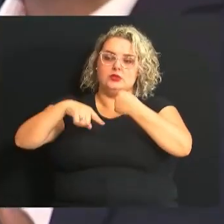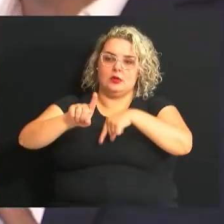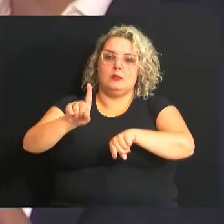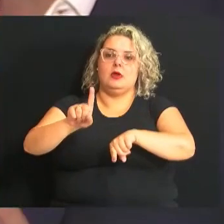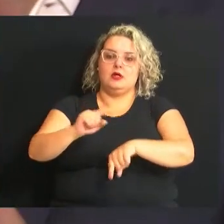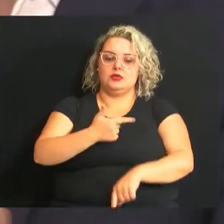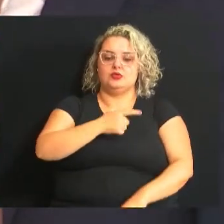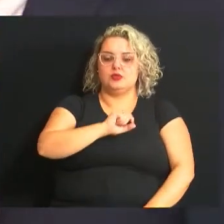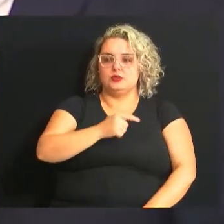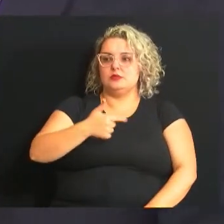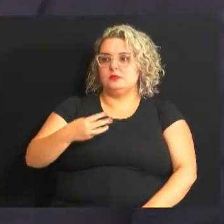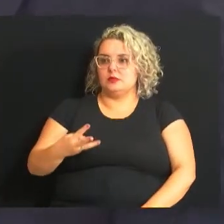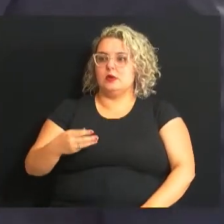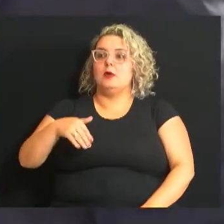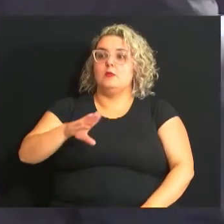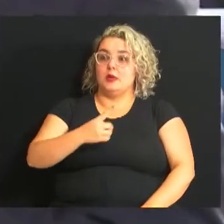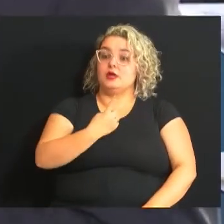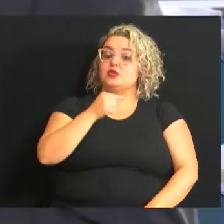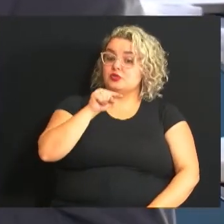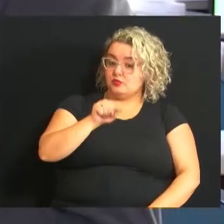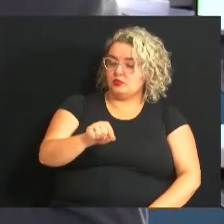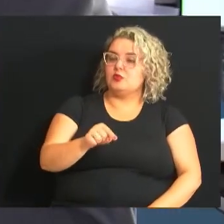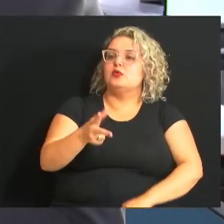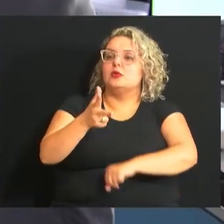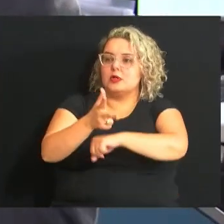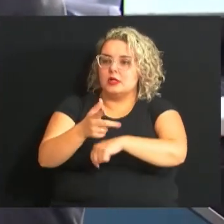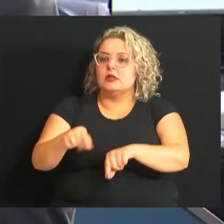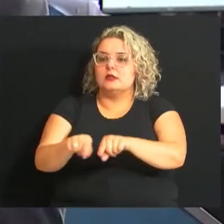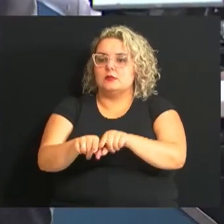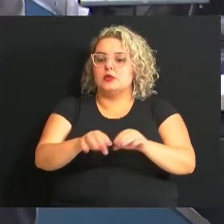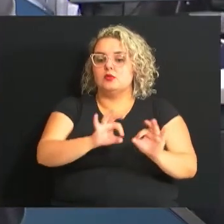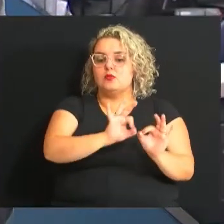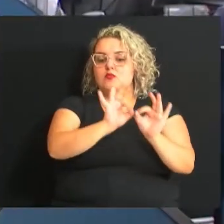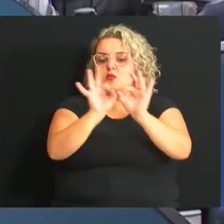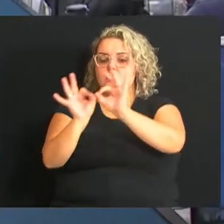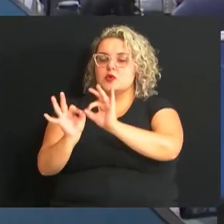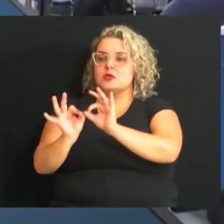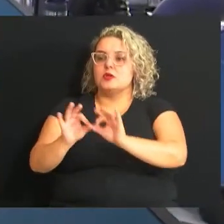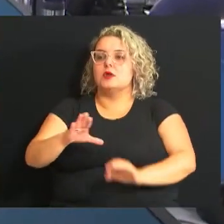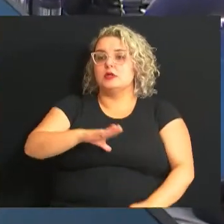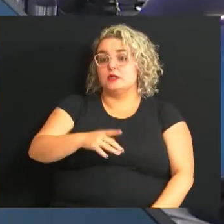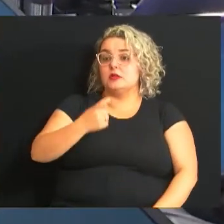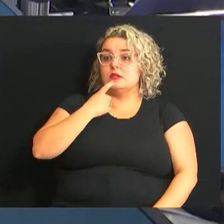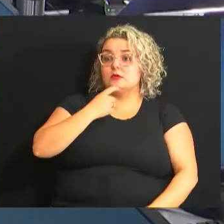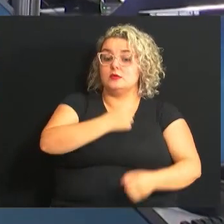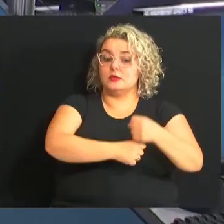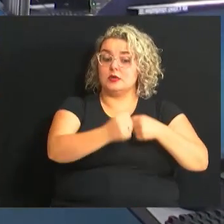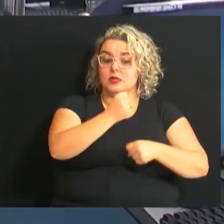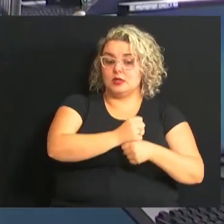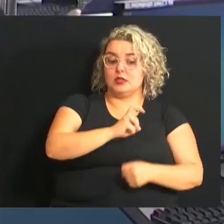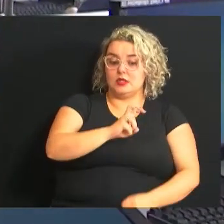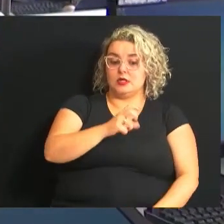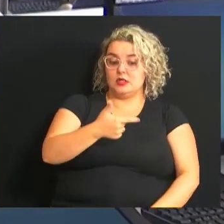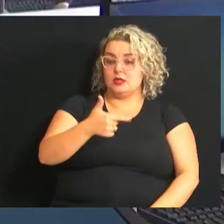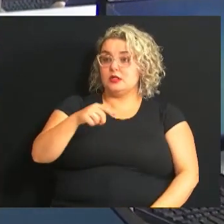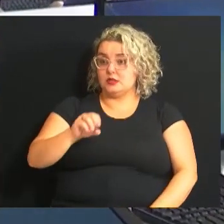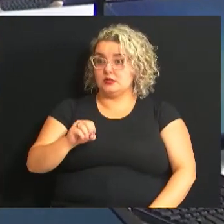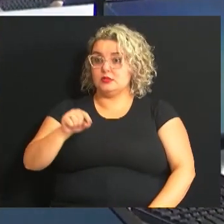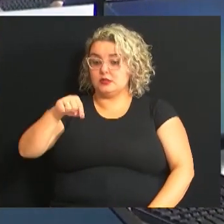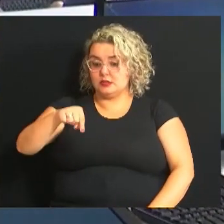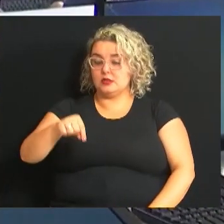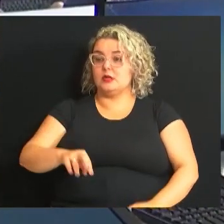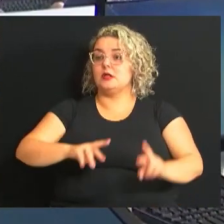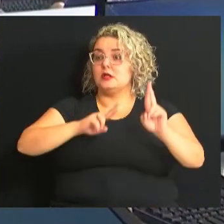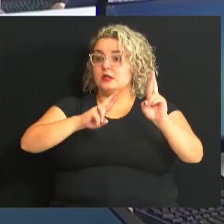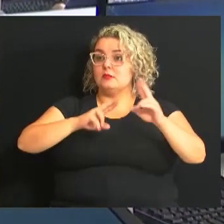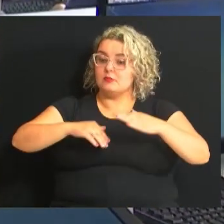2023 mais de 1.000 câmeras também no programa Monitora Campinas. Então, o ano passado nós chegamos a 520, nesse próximo ano a gente espera passar de